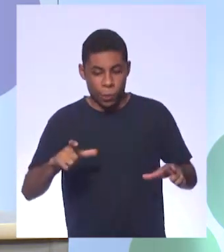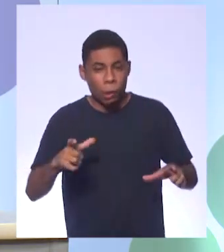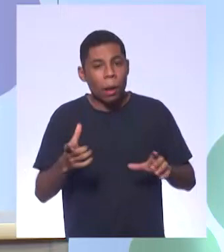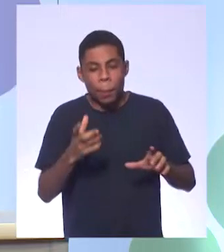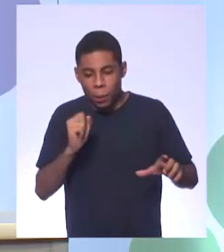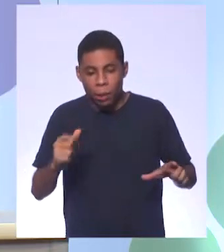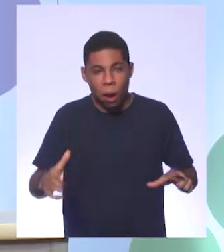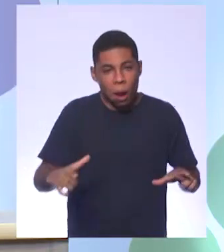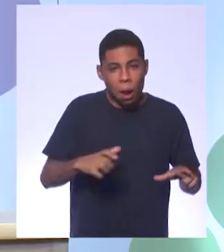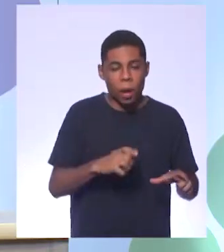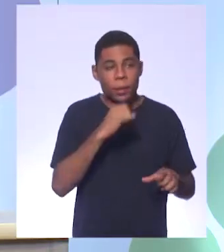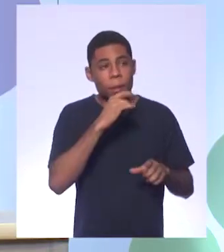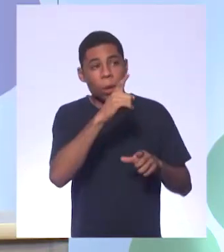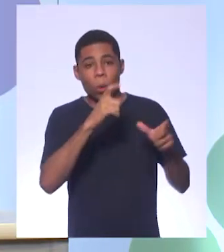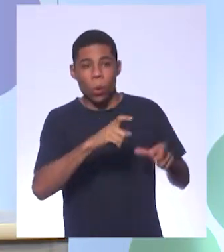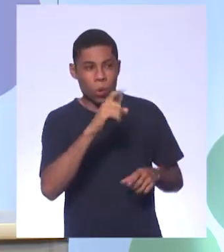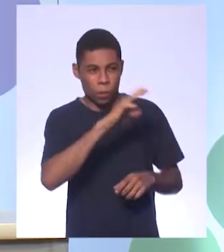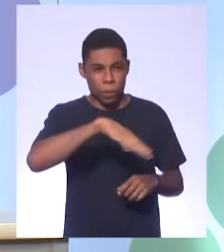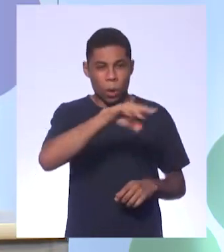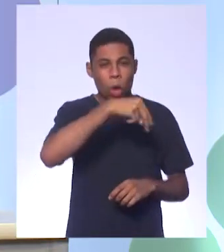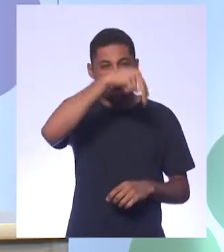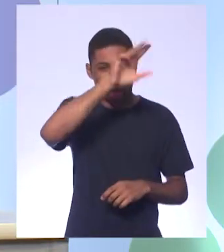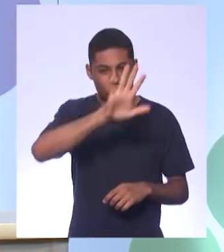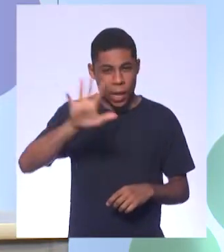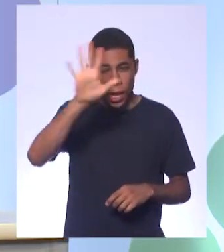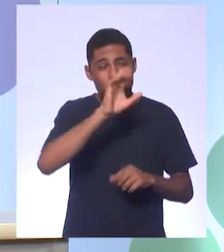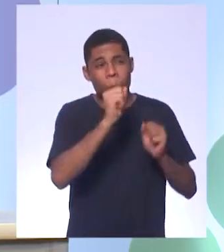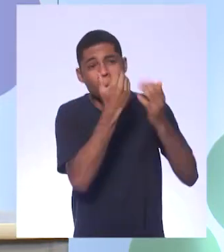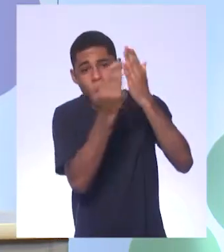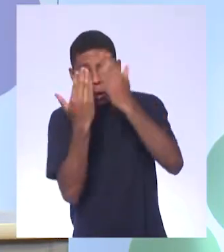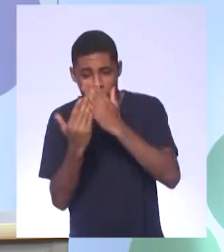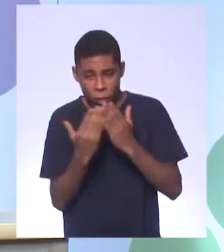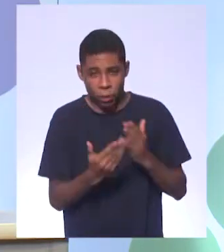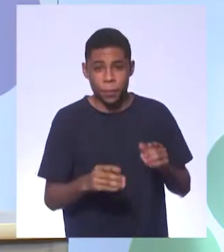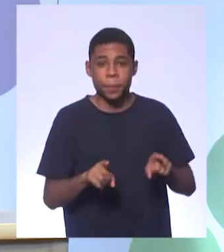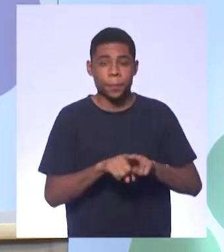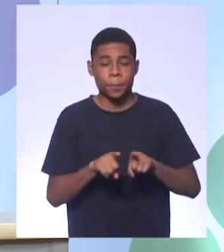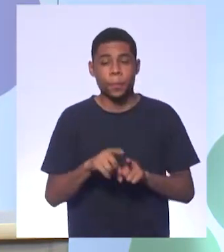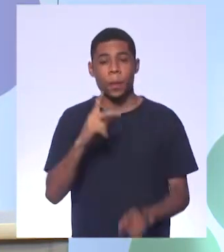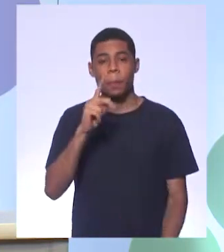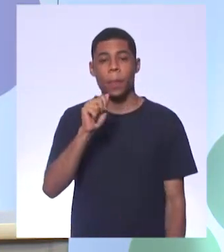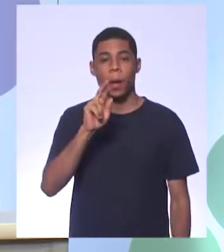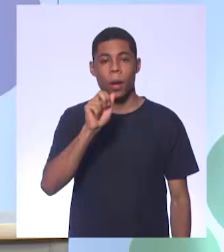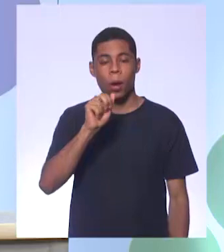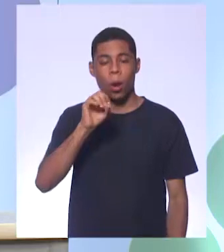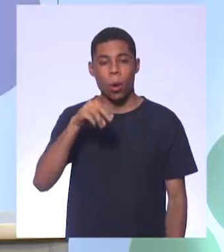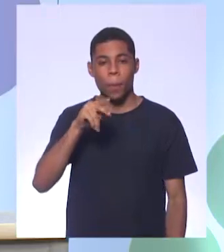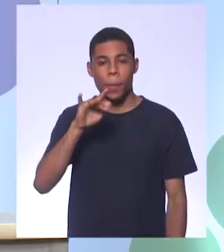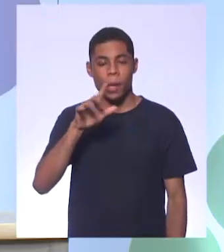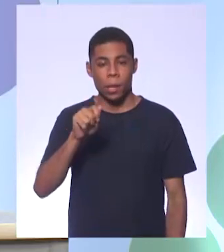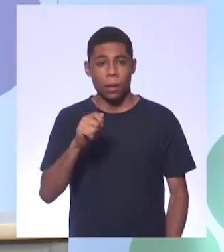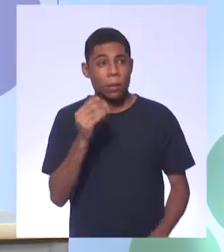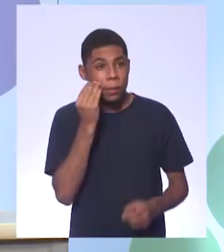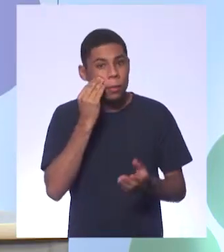No Nordeste, houveram diversos movimentos. A própria Revolução Farroupilha foi um movimento desse de tentativa de separar uma determinada